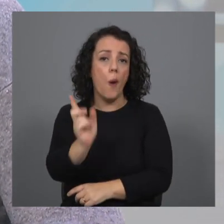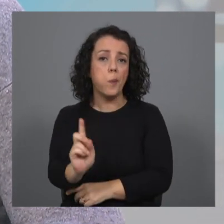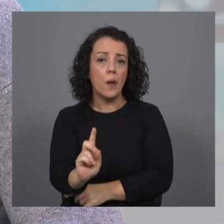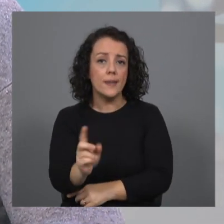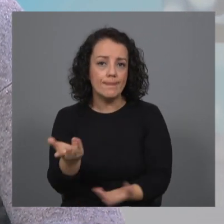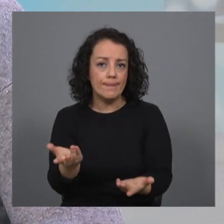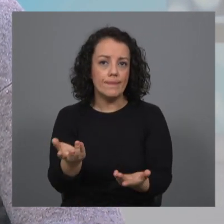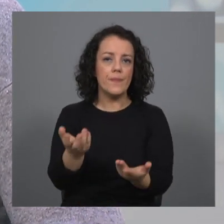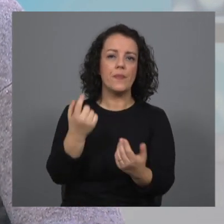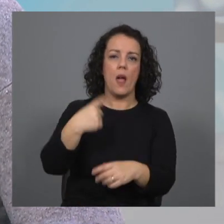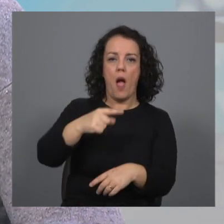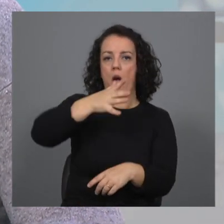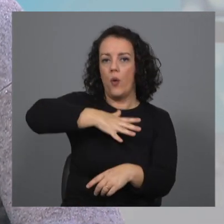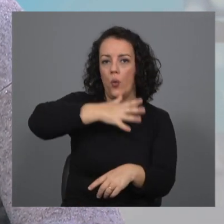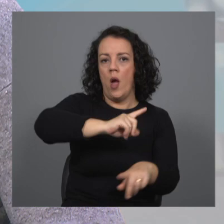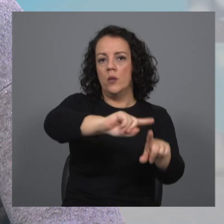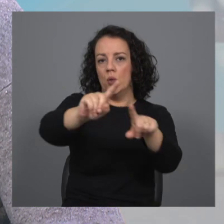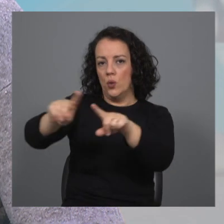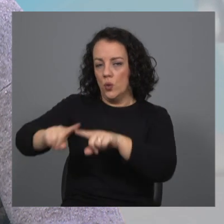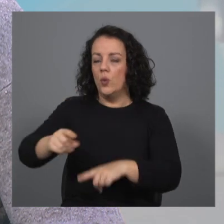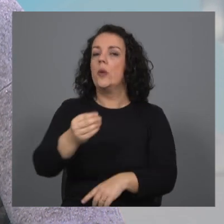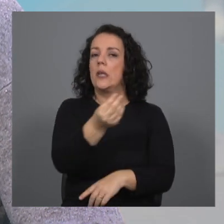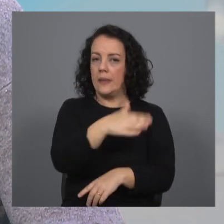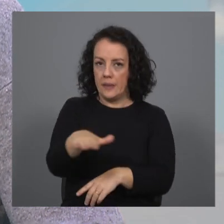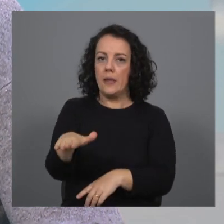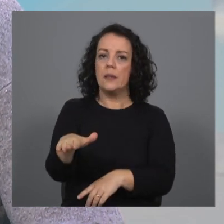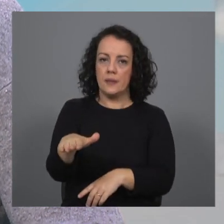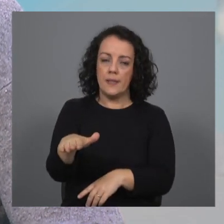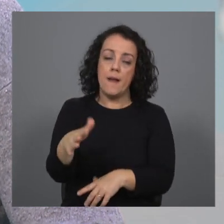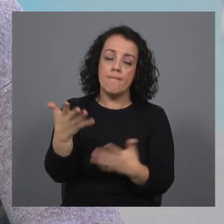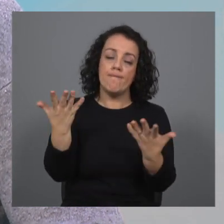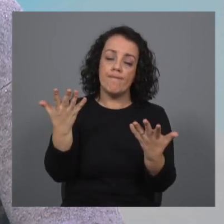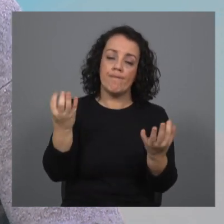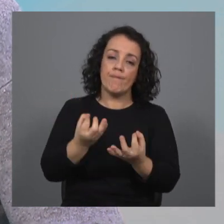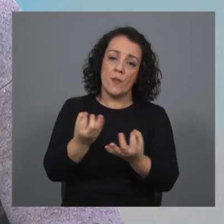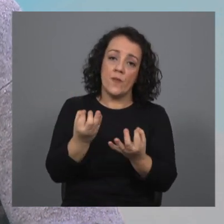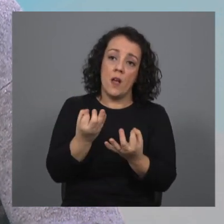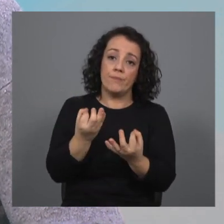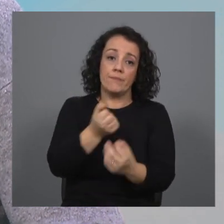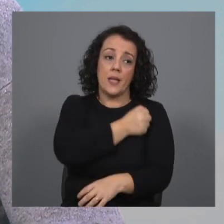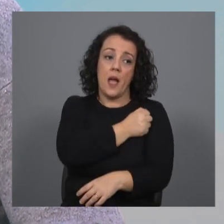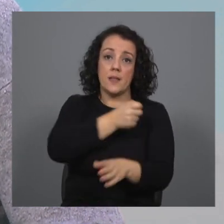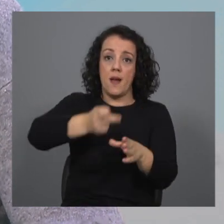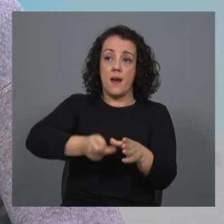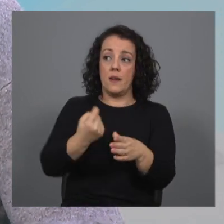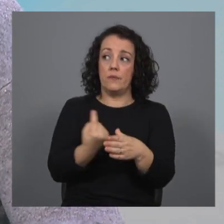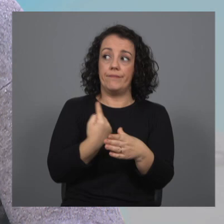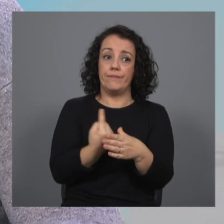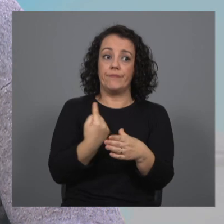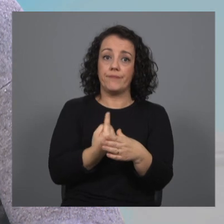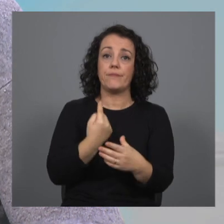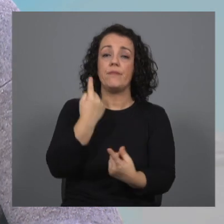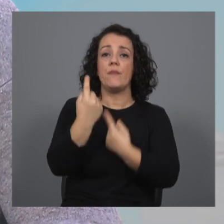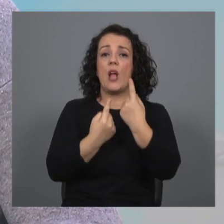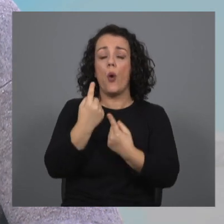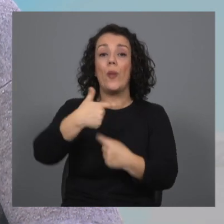facto, vários relatos de crianças que estão isoladas em casa, que algumas vão assistindo,